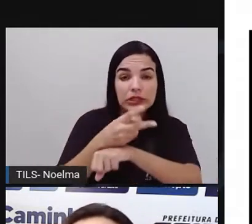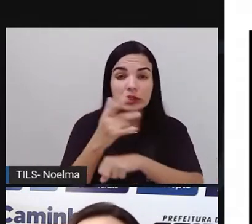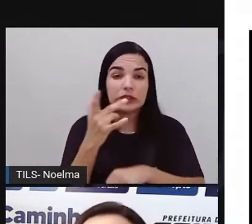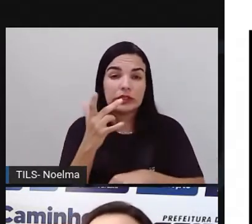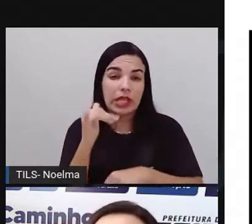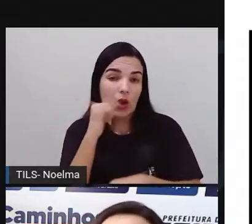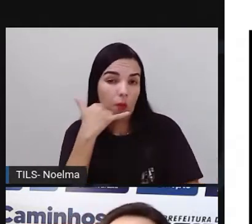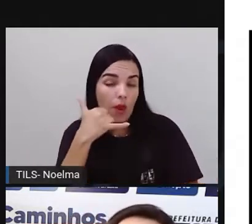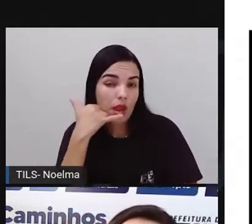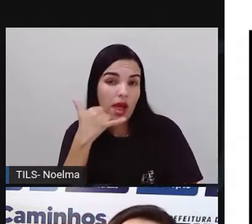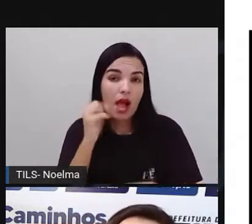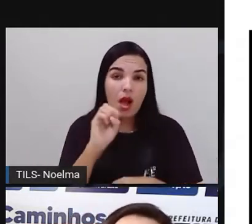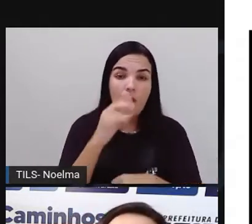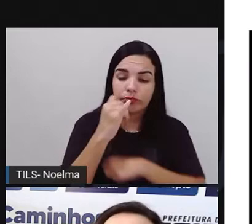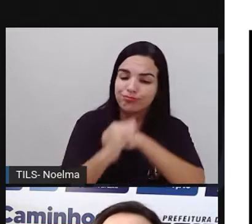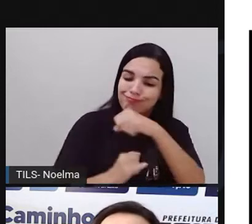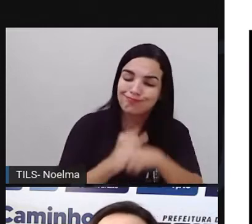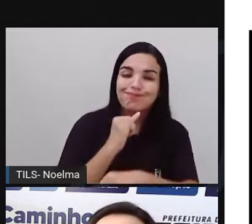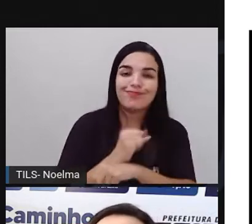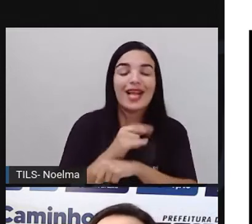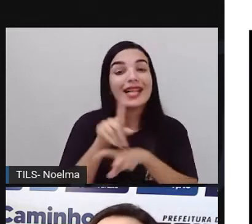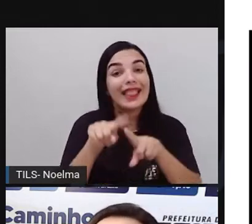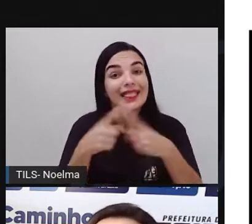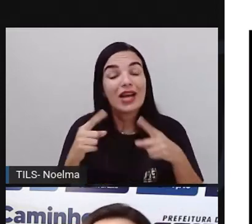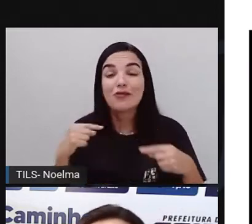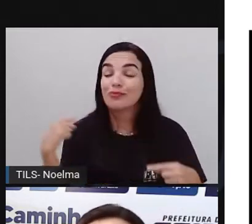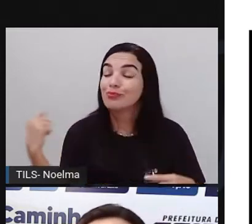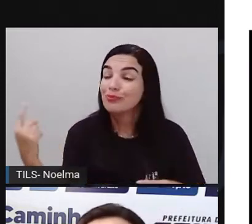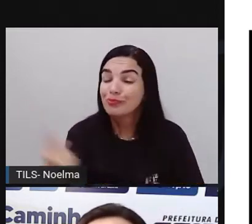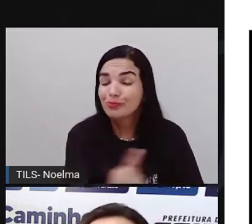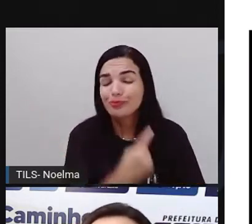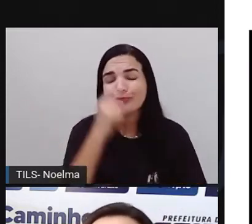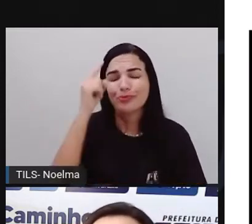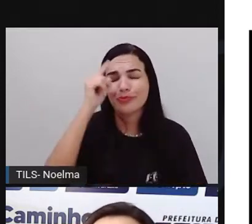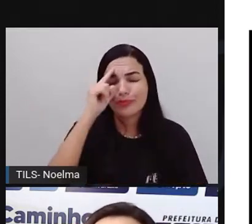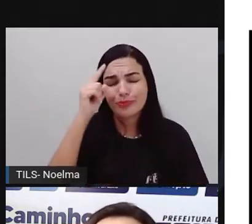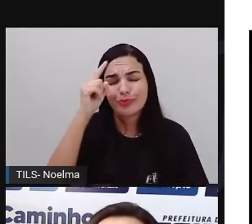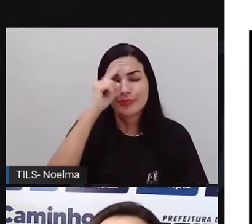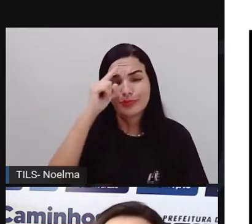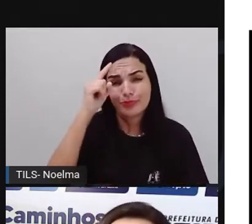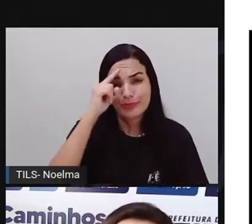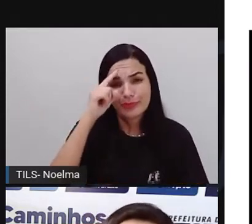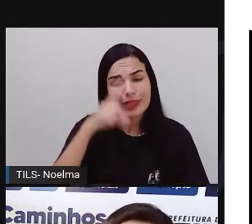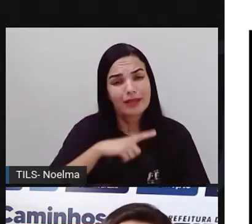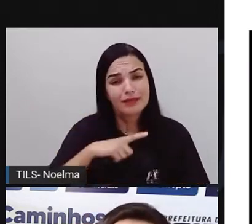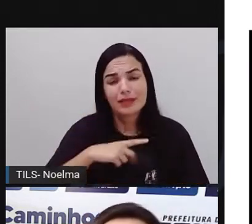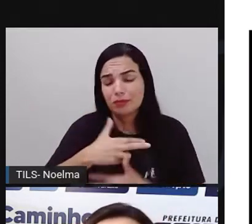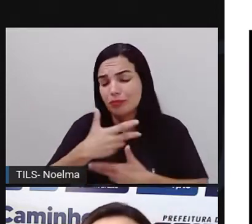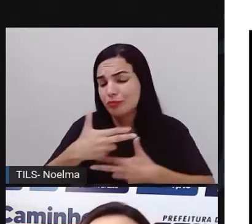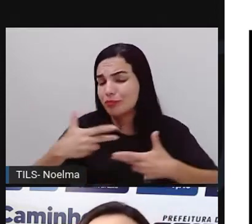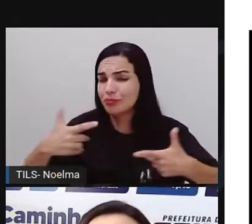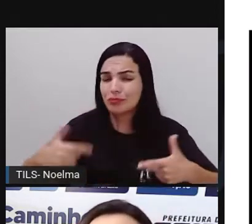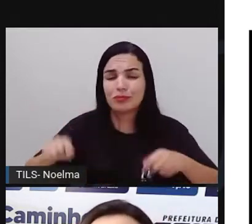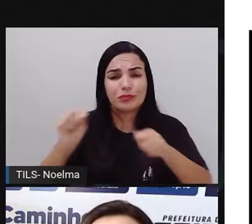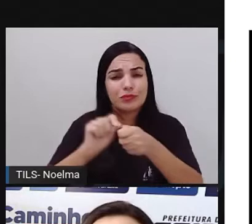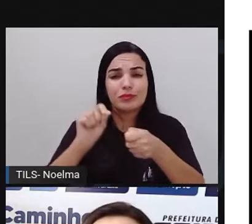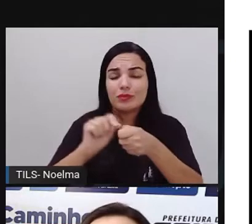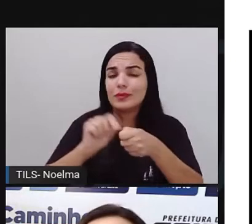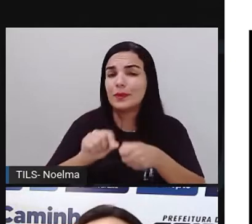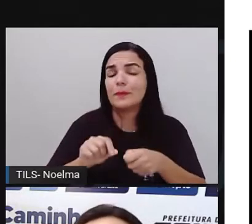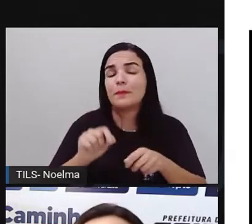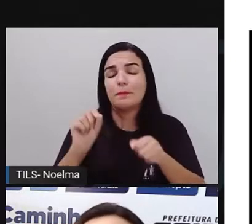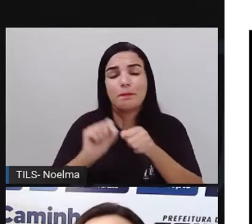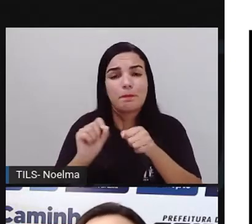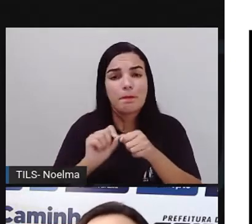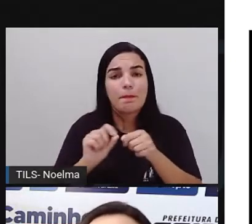celular, né, usando a internet. Então, no nosso dia a dia, são diversas as atividades e também os aparelhos